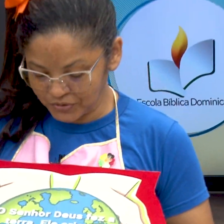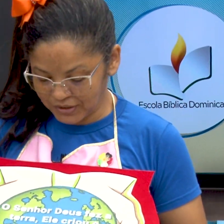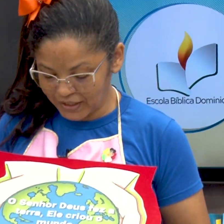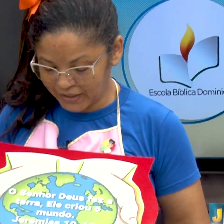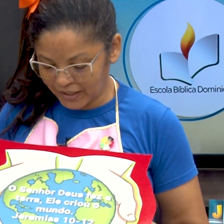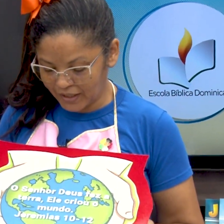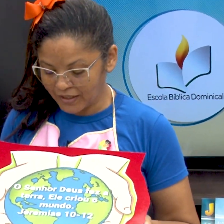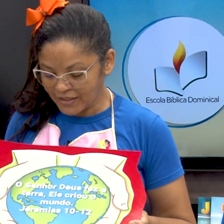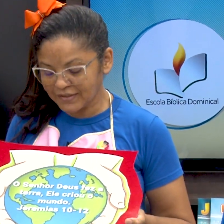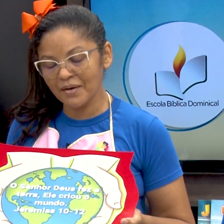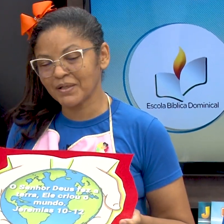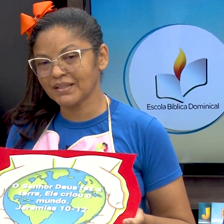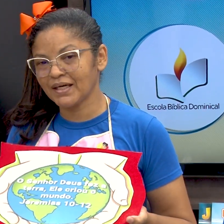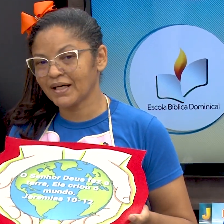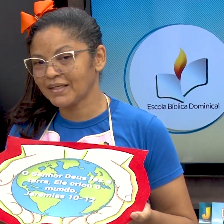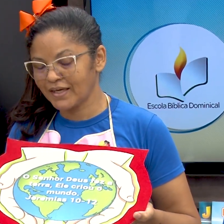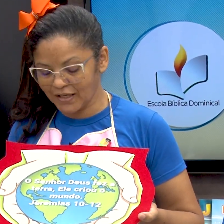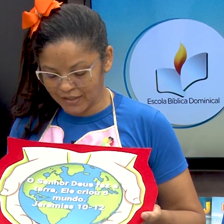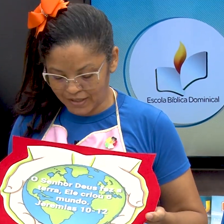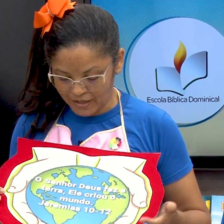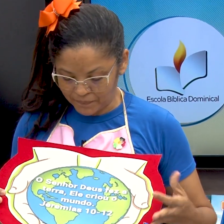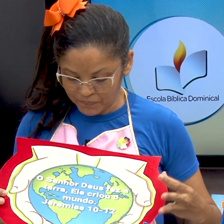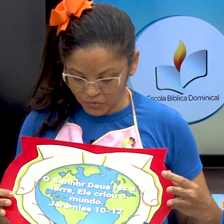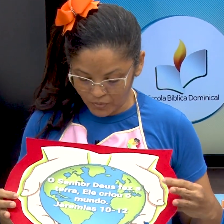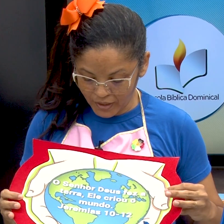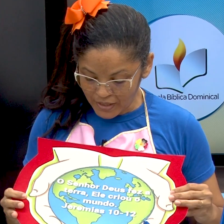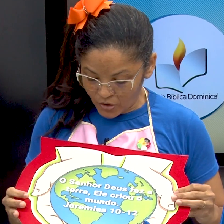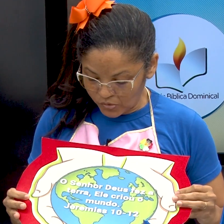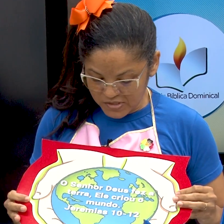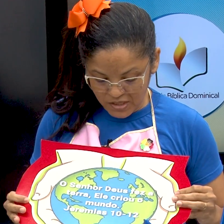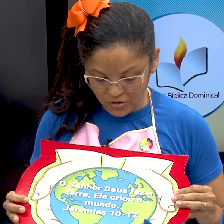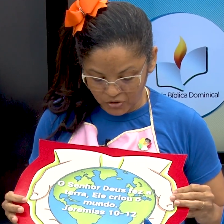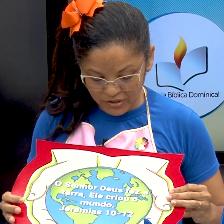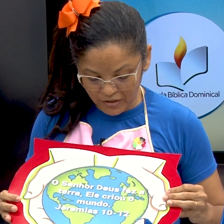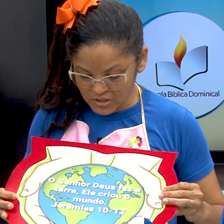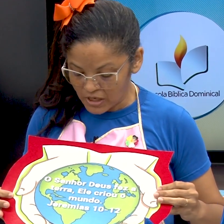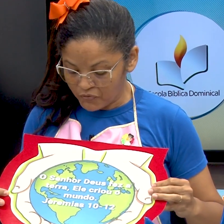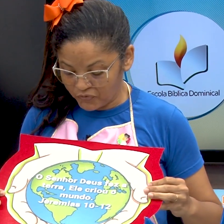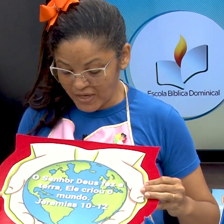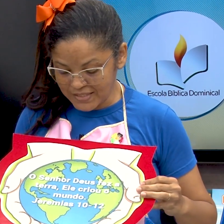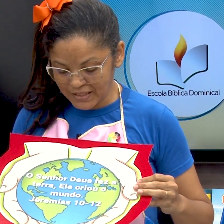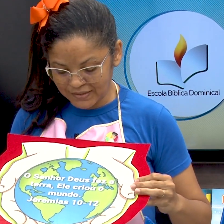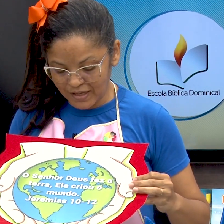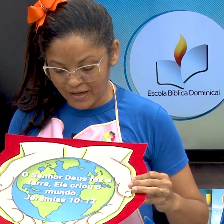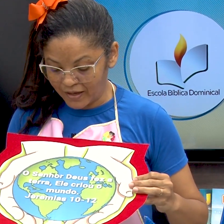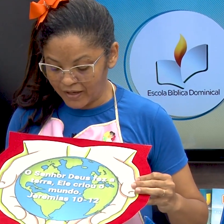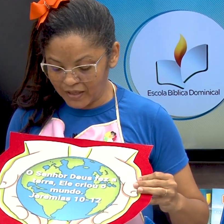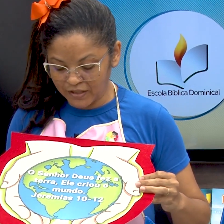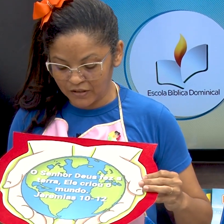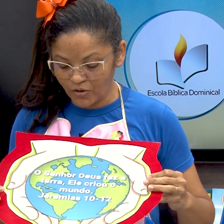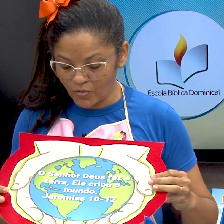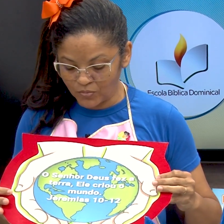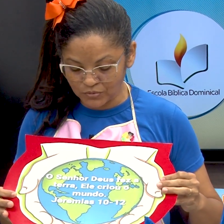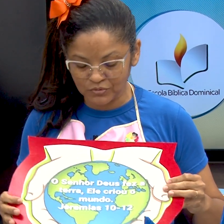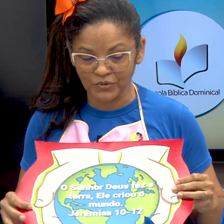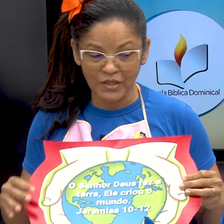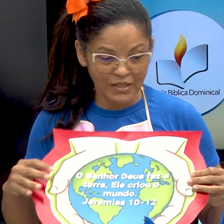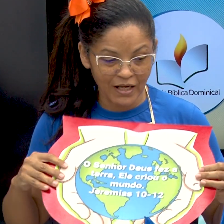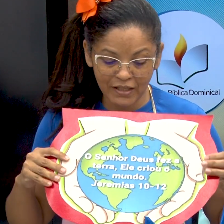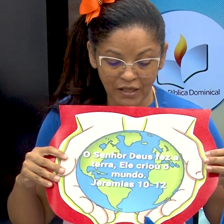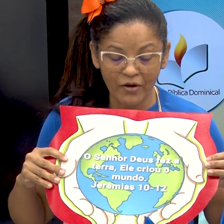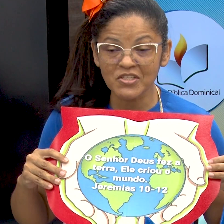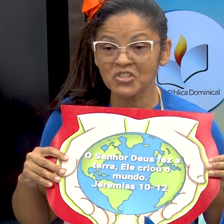faz tudo que ele quer da maneira que ele quer não é o Senhor Deus fez a terra ele criou o